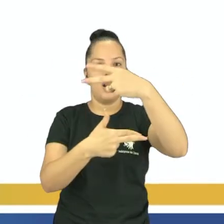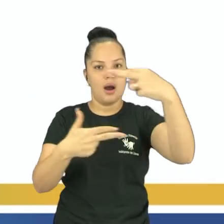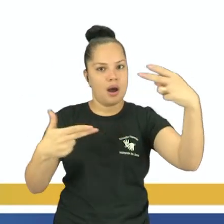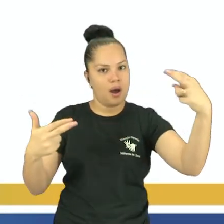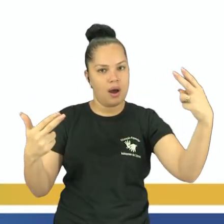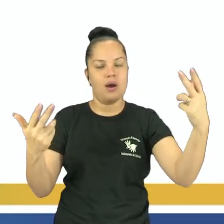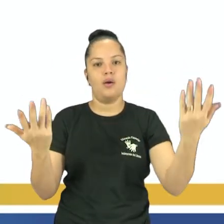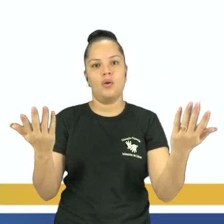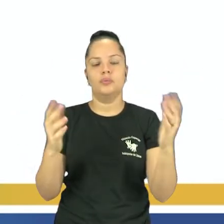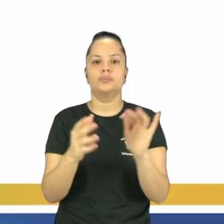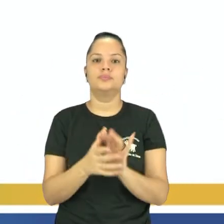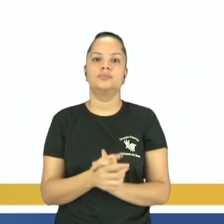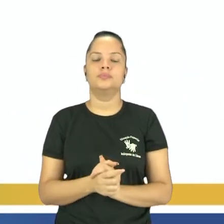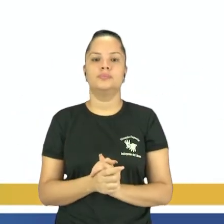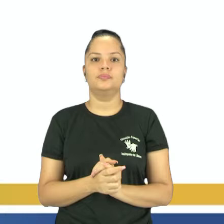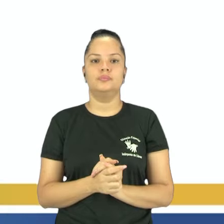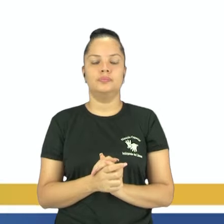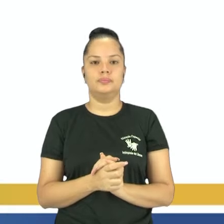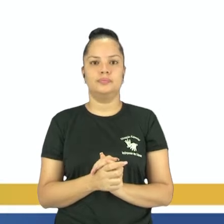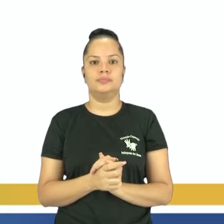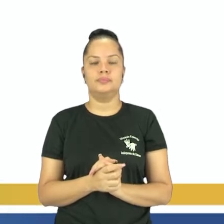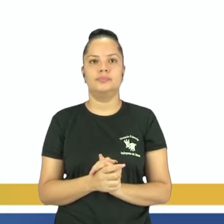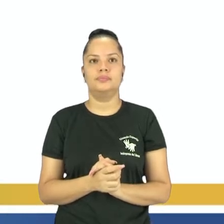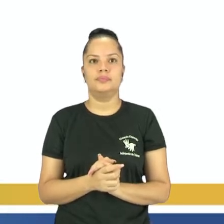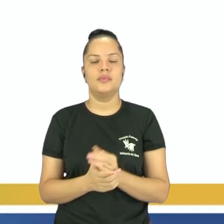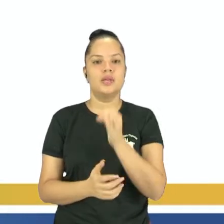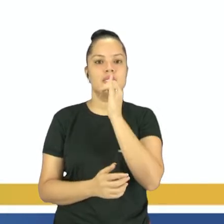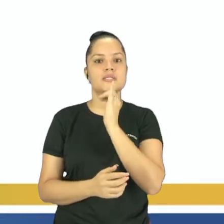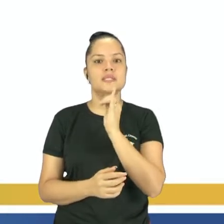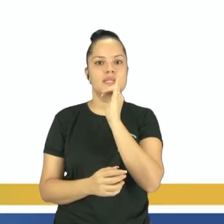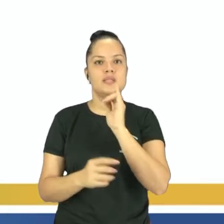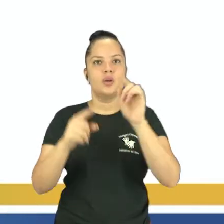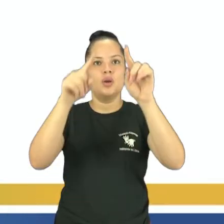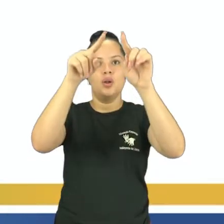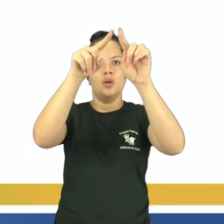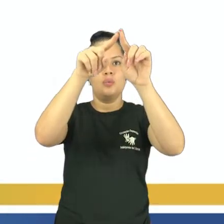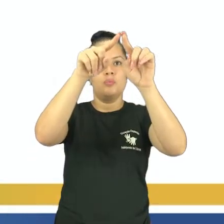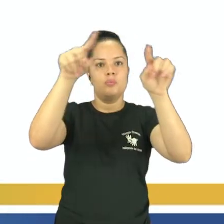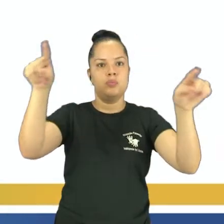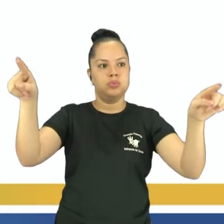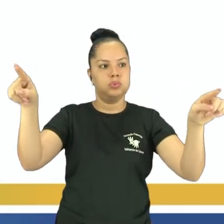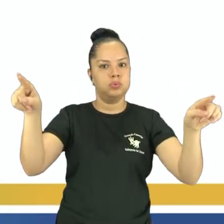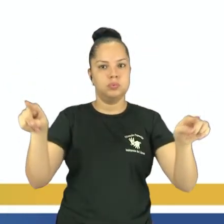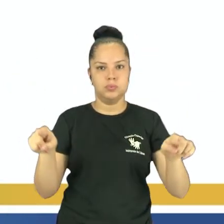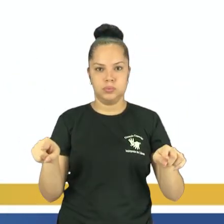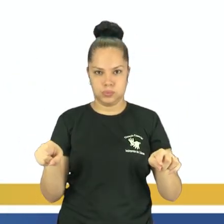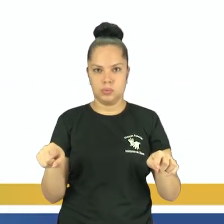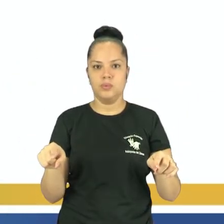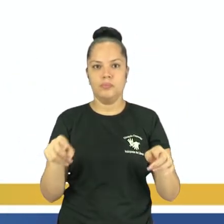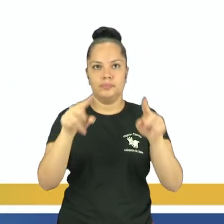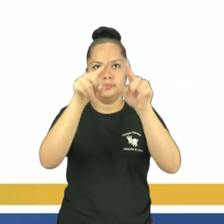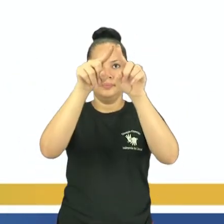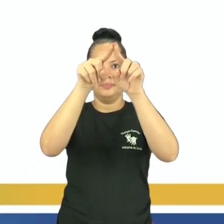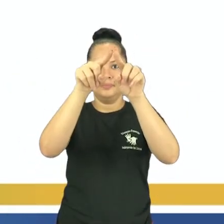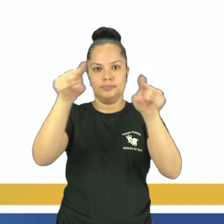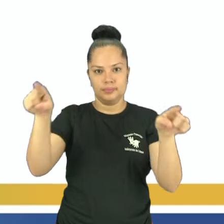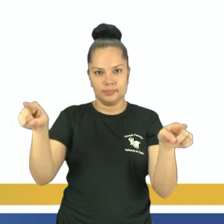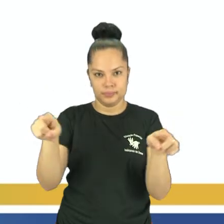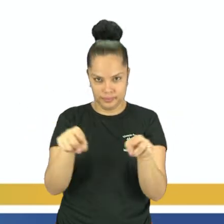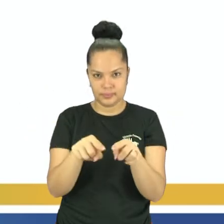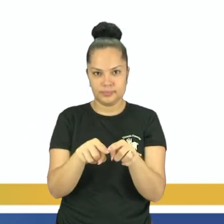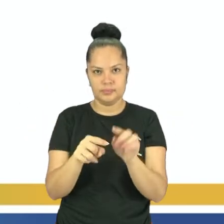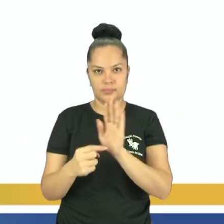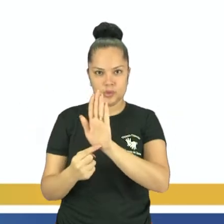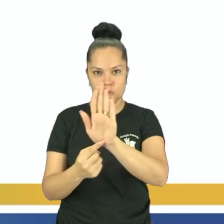eles têm que ser equiláteros e equiângulos, né. Por exemplo, o quadrado, ele é um polígono regular, certo? Vamos ver aí o